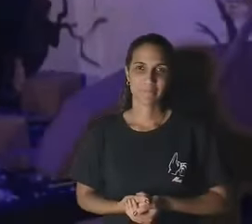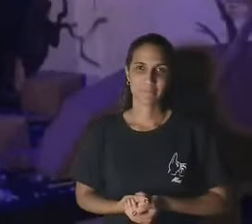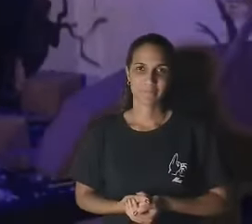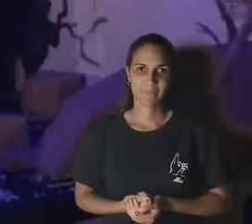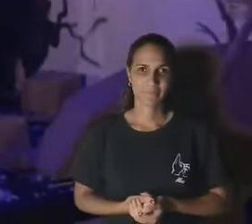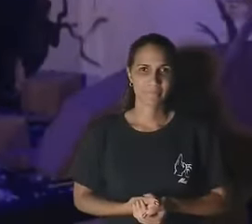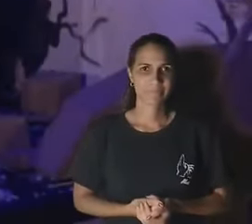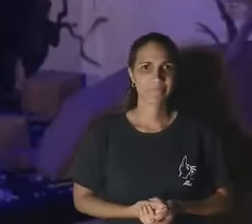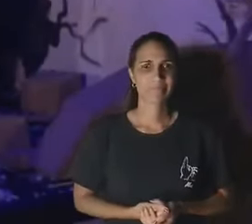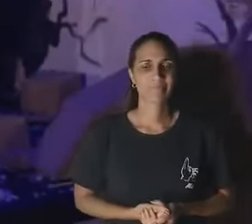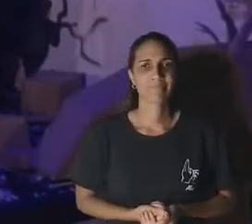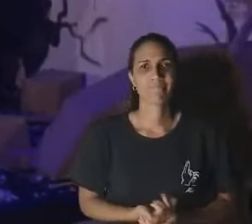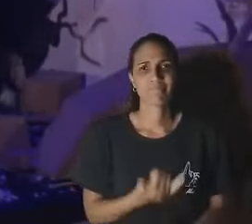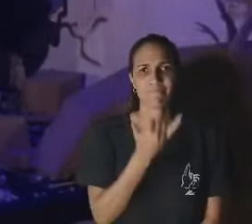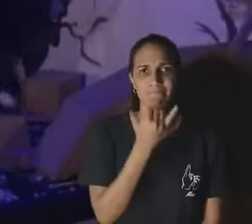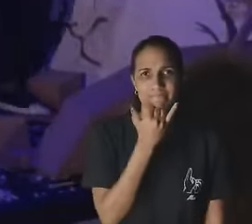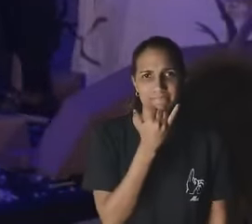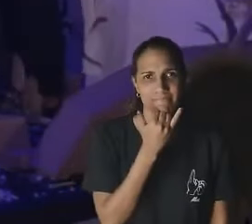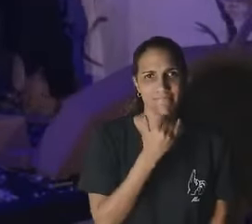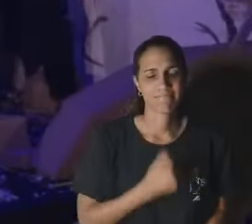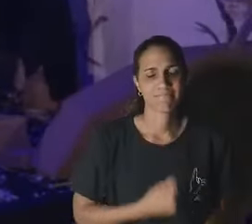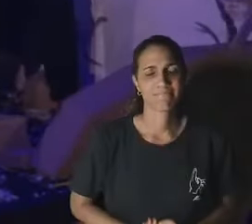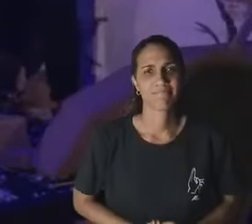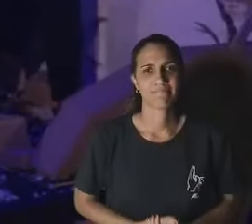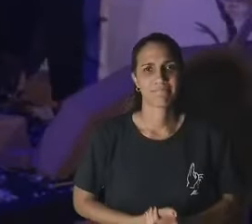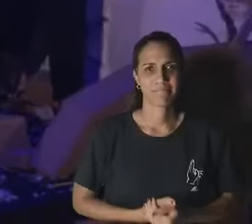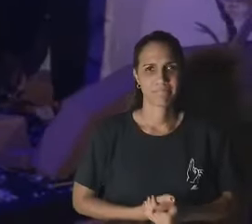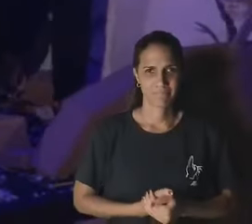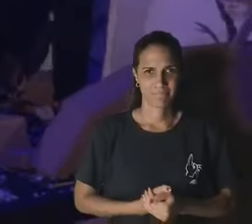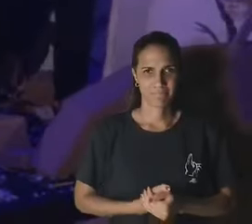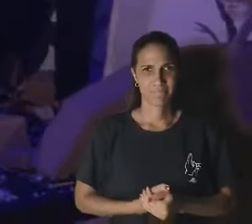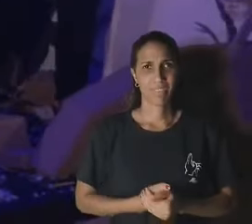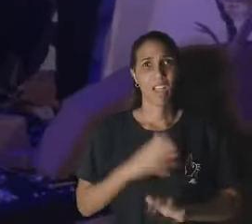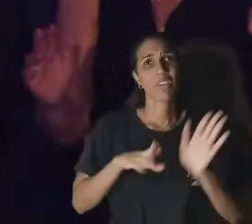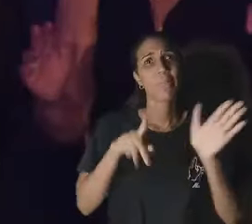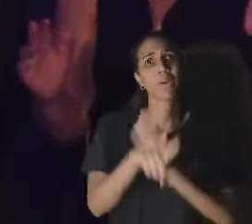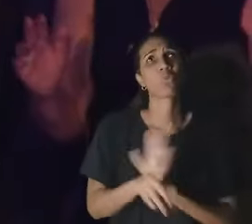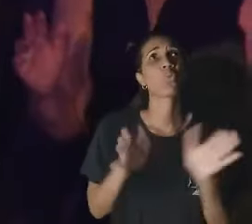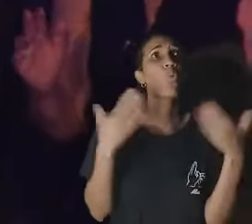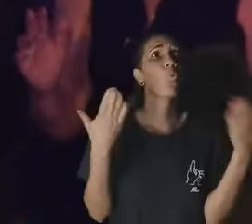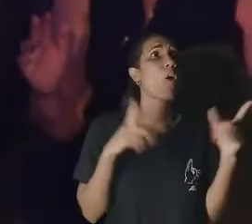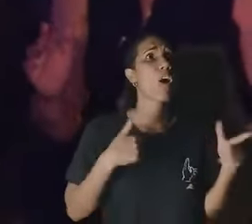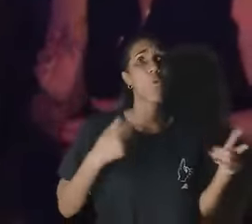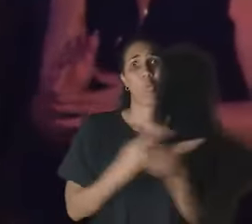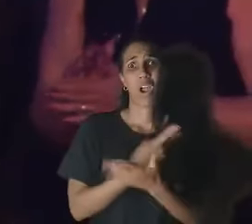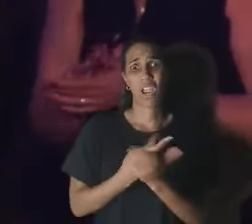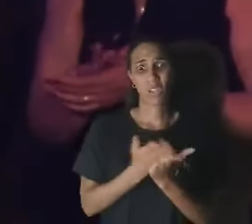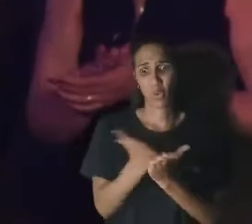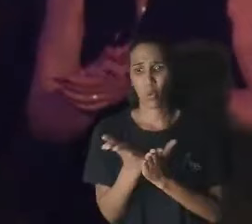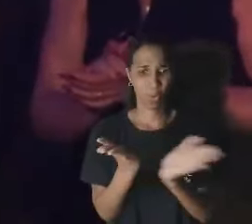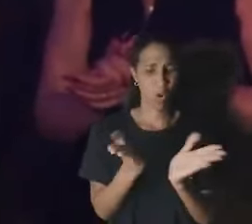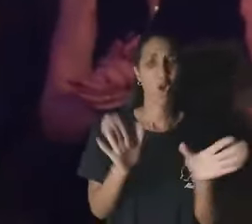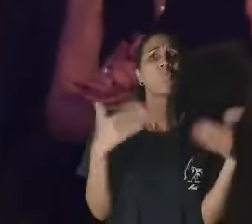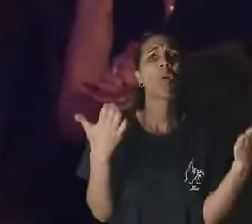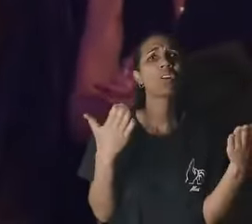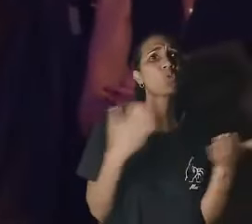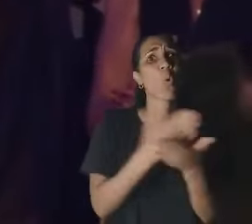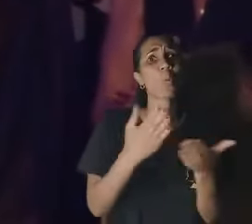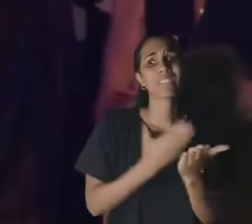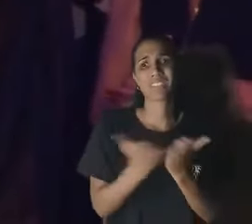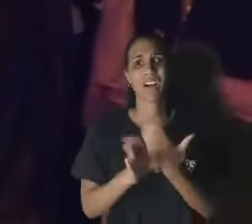Eu me pergunto às vezes onde foi que eu errei e eu não sei.